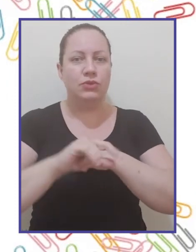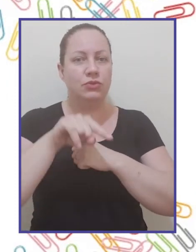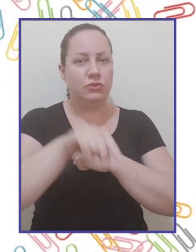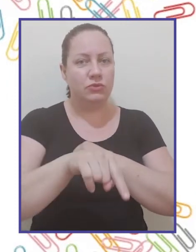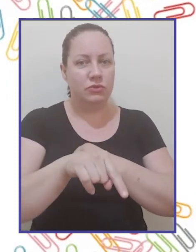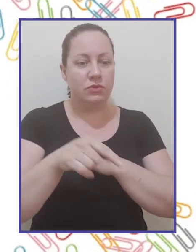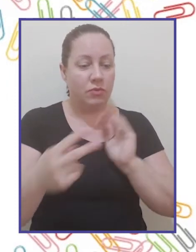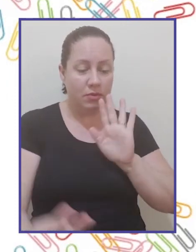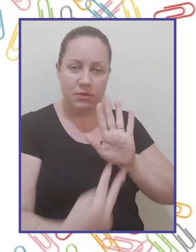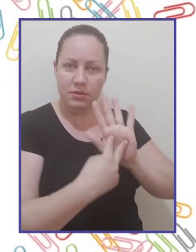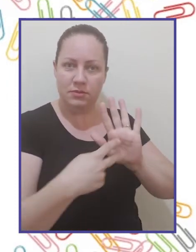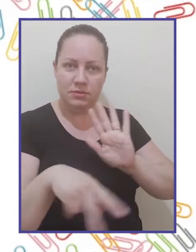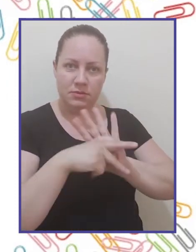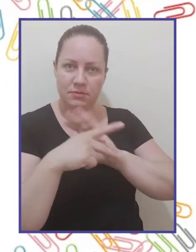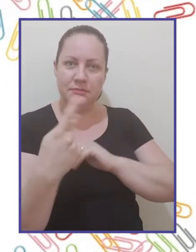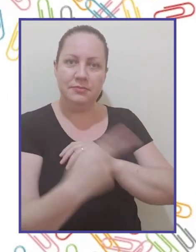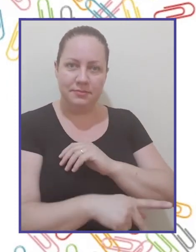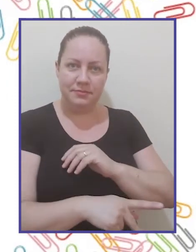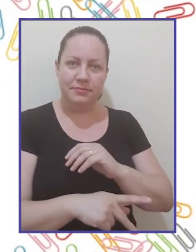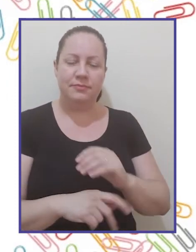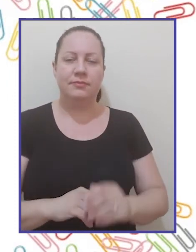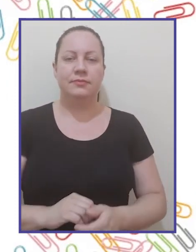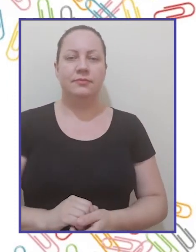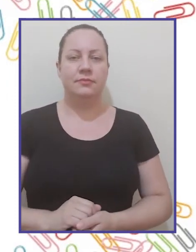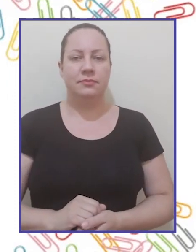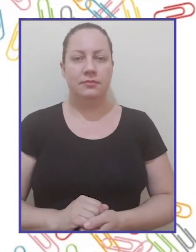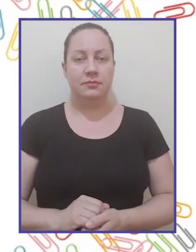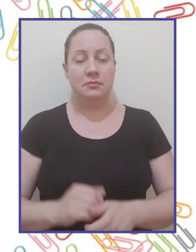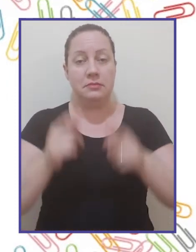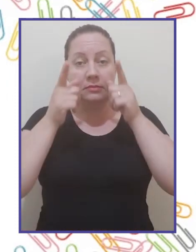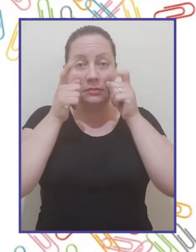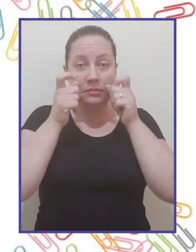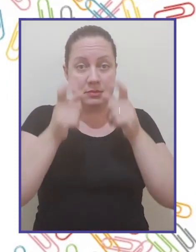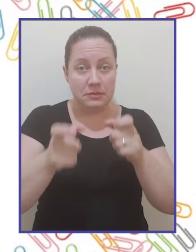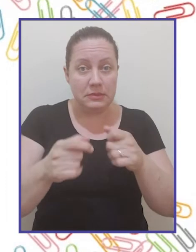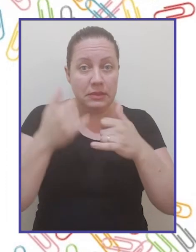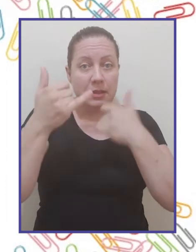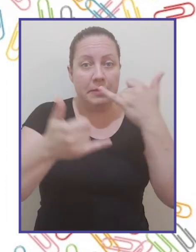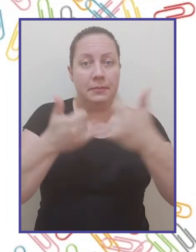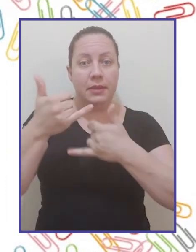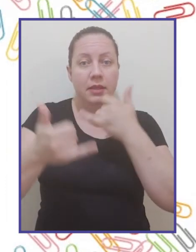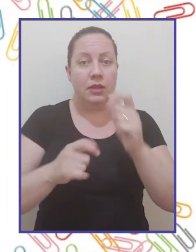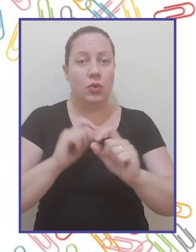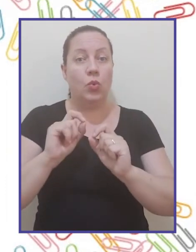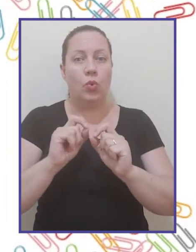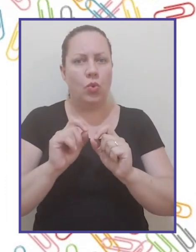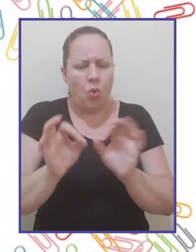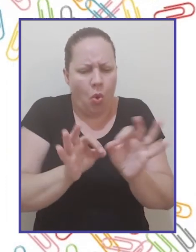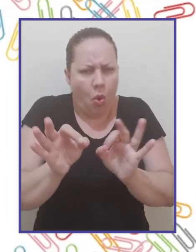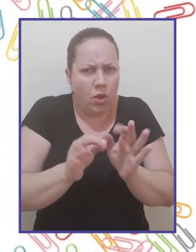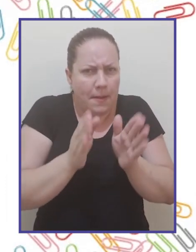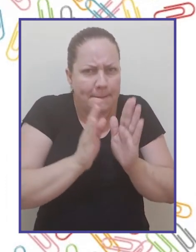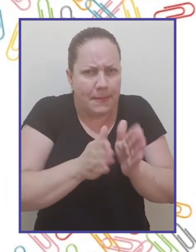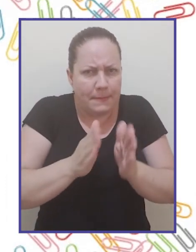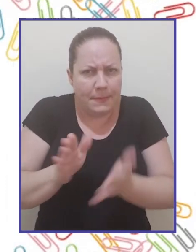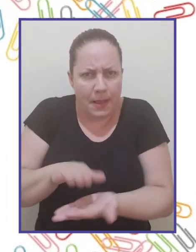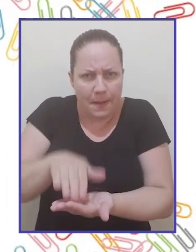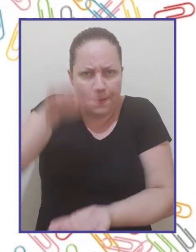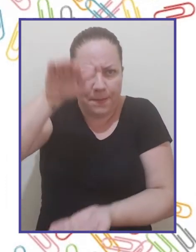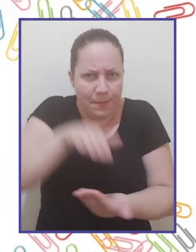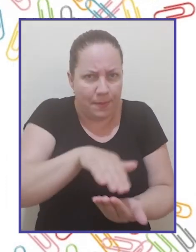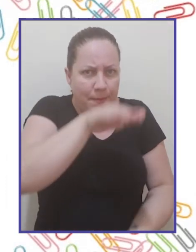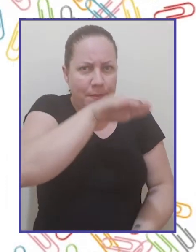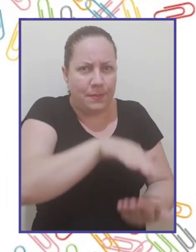objeto ou algo que chamou a sua atenção. Seu interesse nos brinquedos está em organizá-los